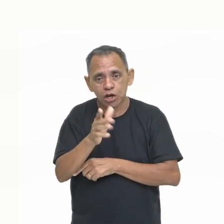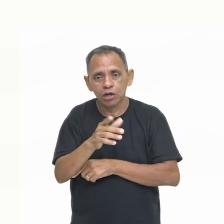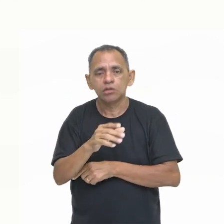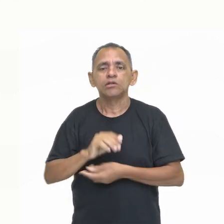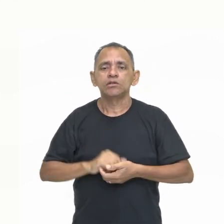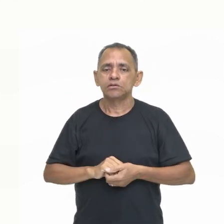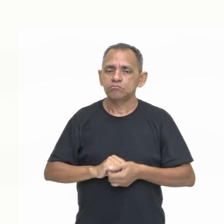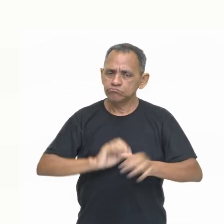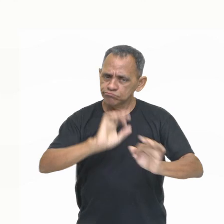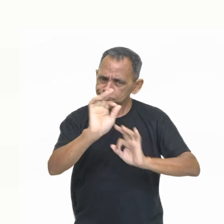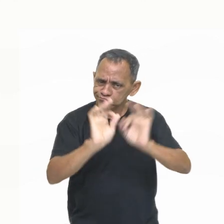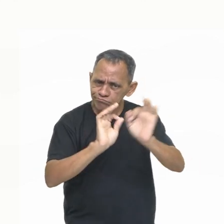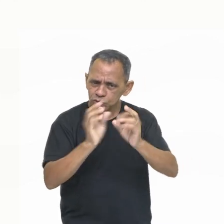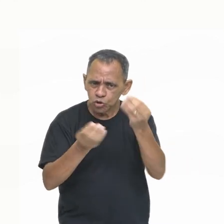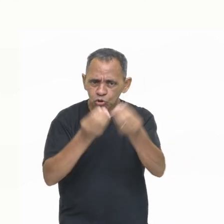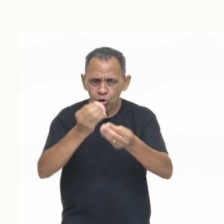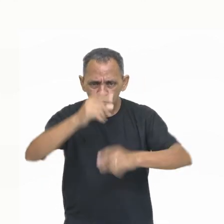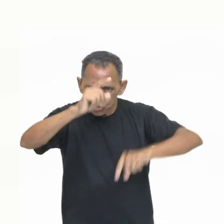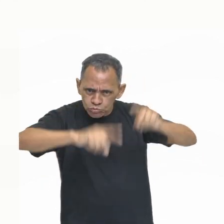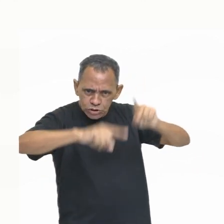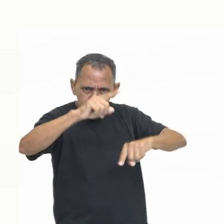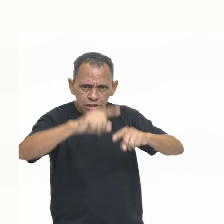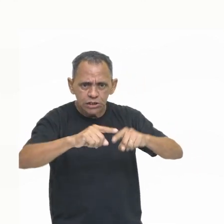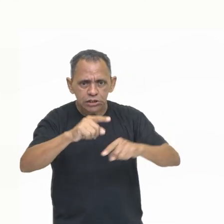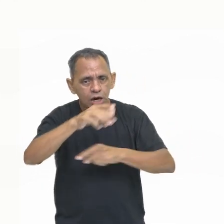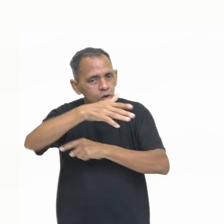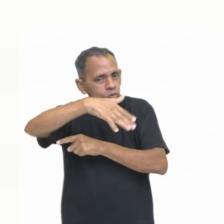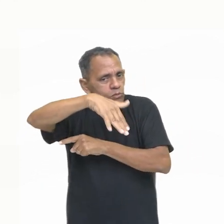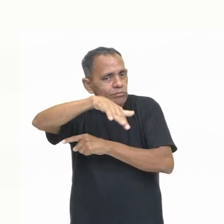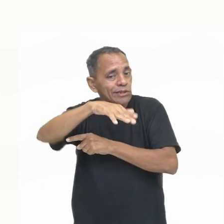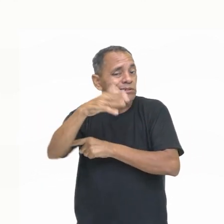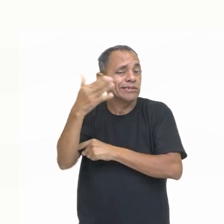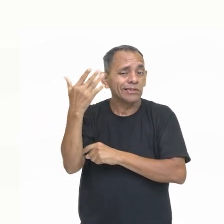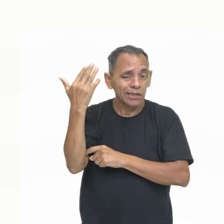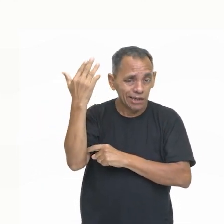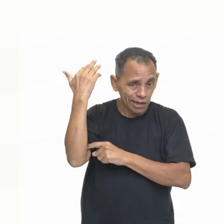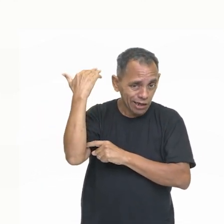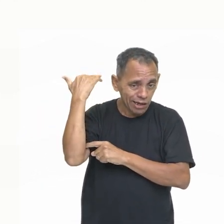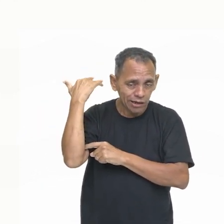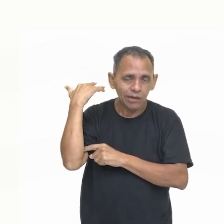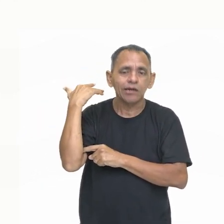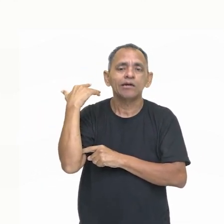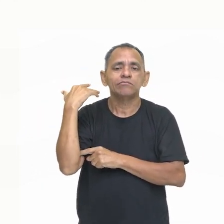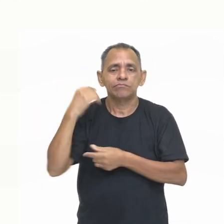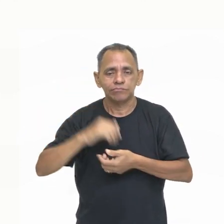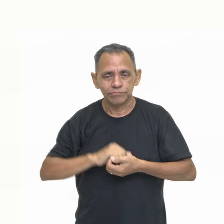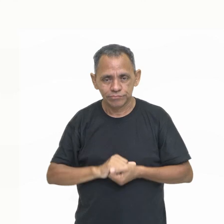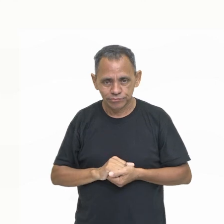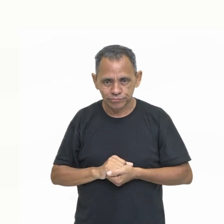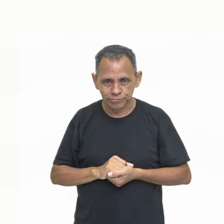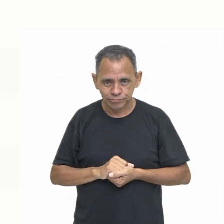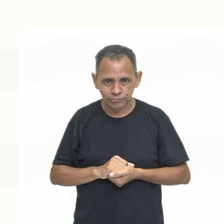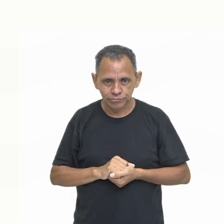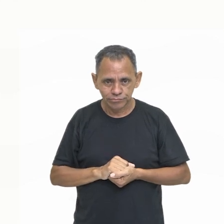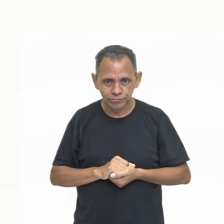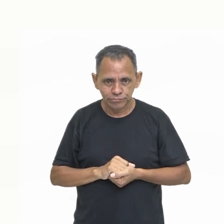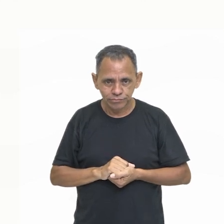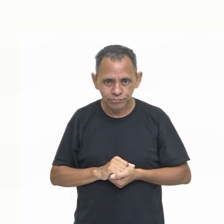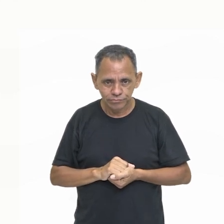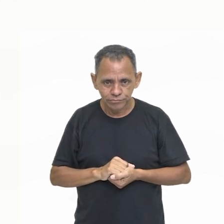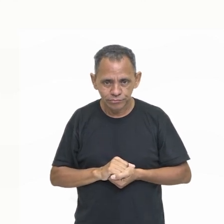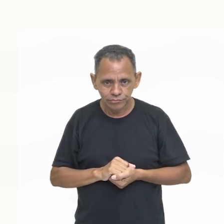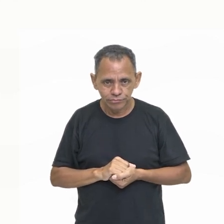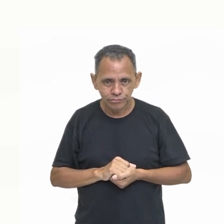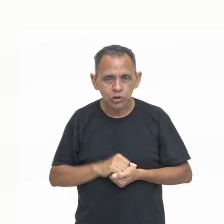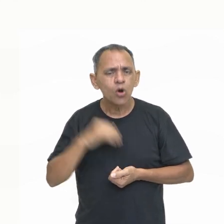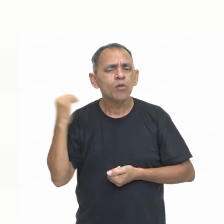simularam como é que era o ambiente naquele momento na Terra primitiva. E o que foi